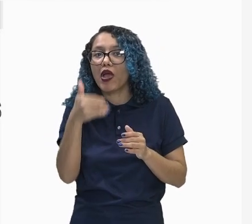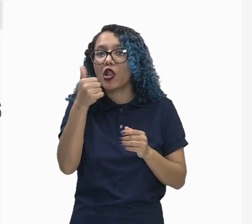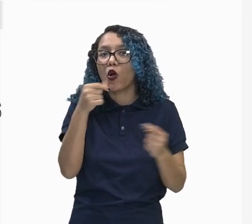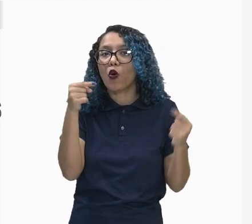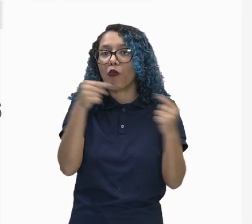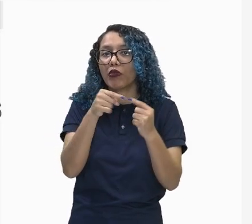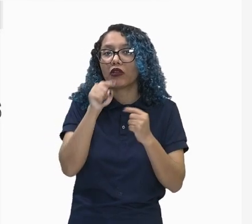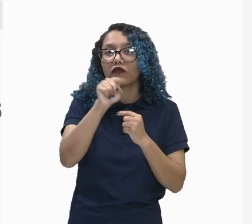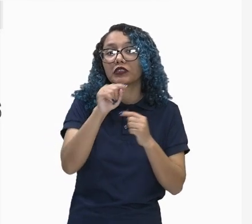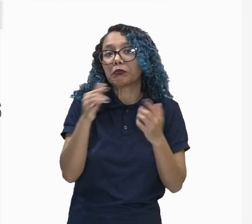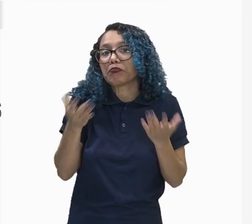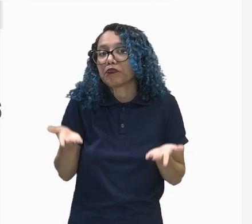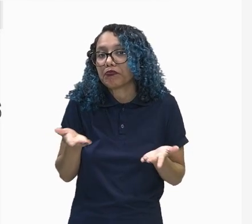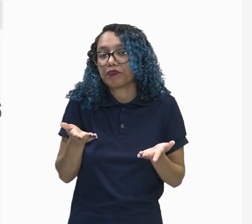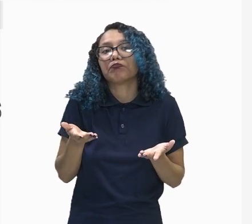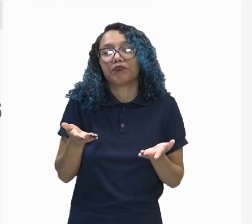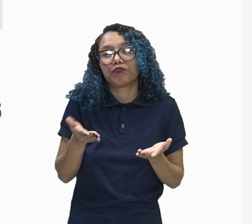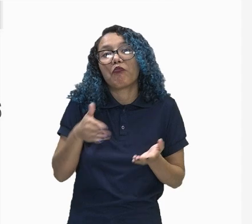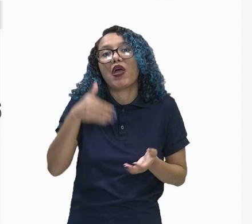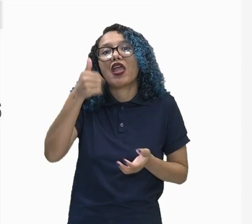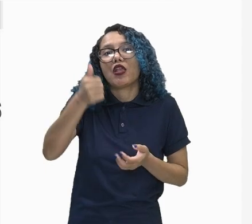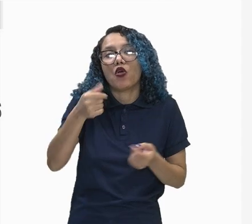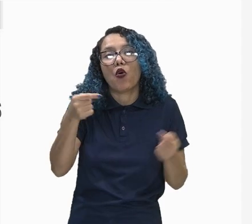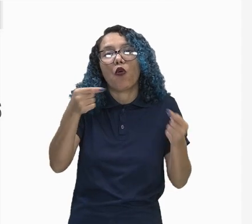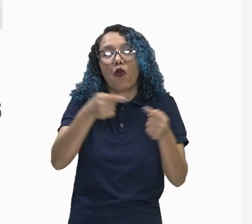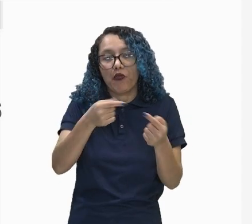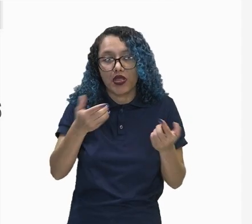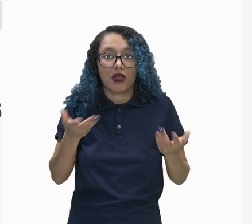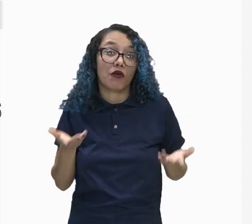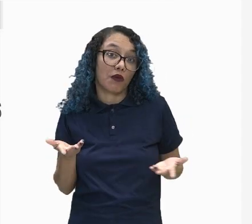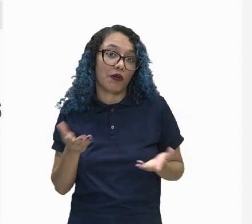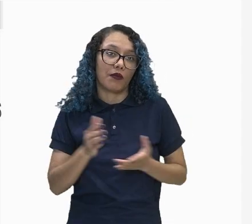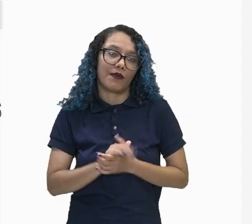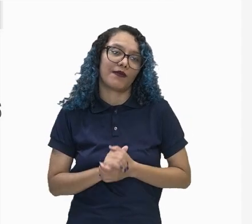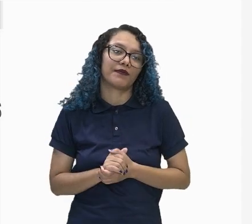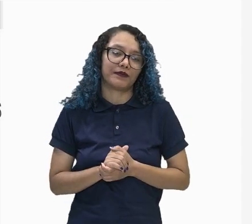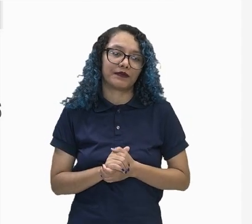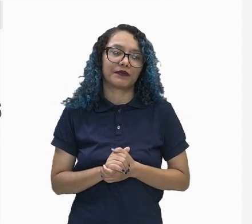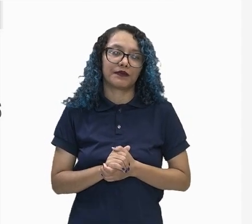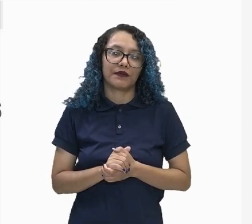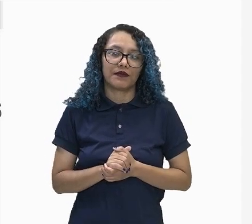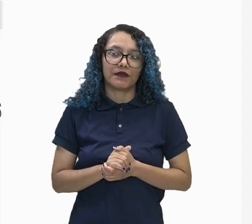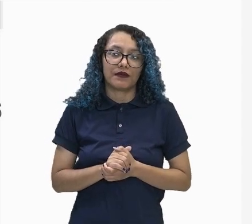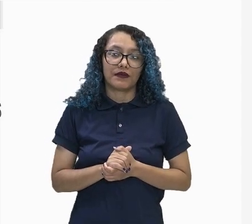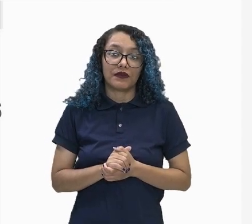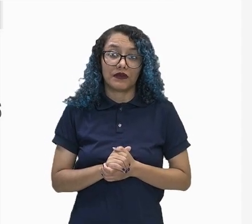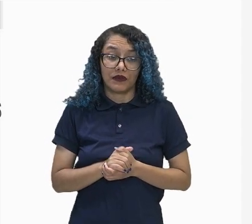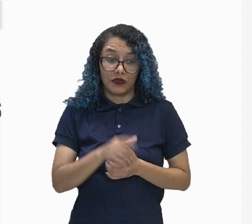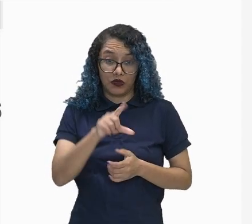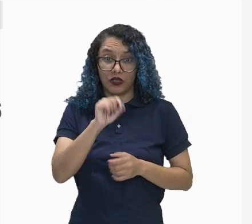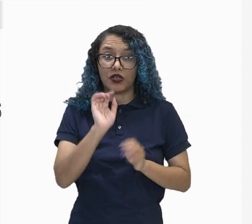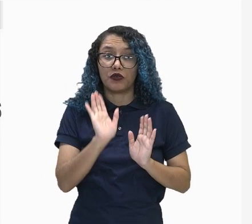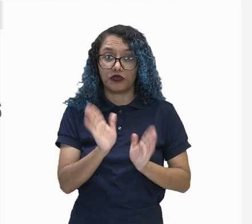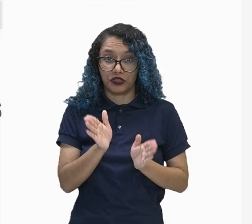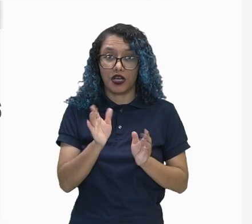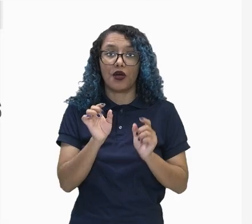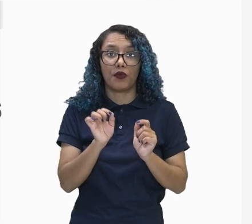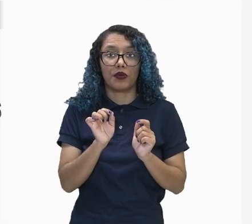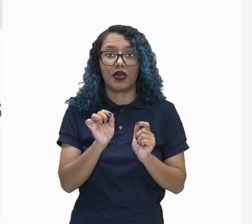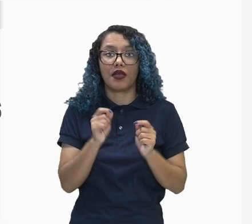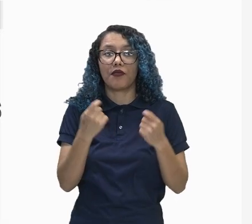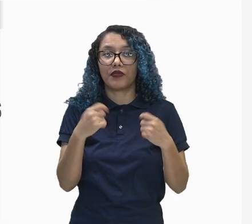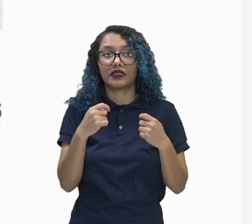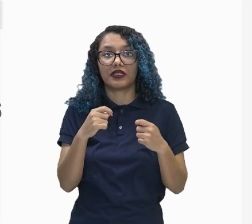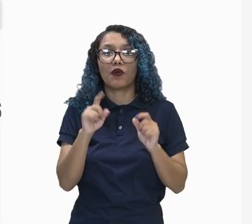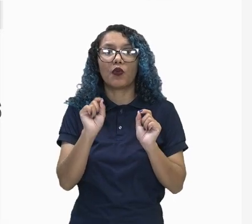o melhor medicamento que se adequa à sua realidade, né, e uma vez que é escolhido em conjunto com o médico, a mulher vai precisar